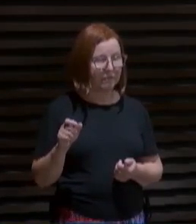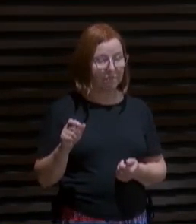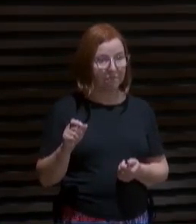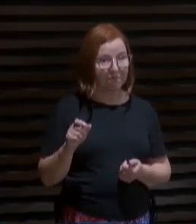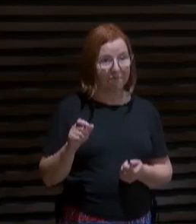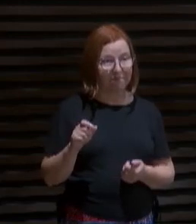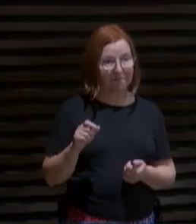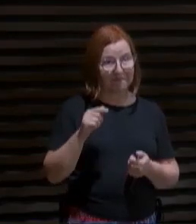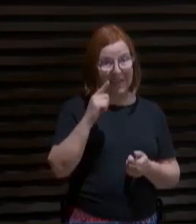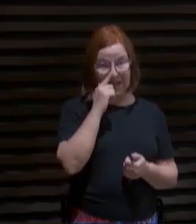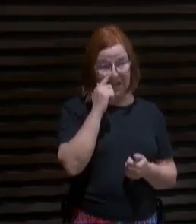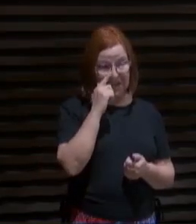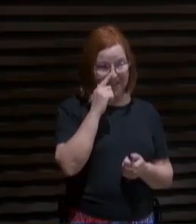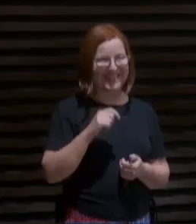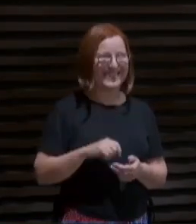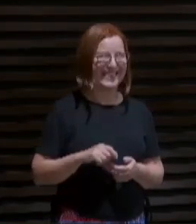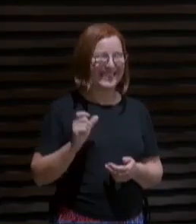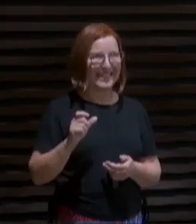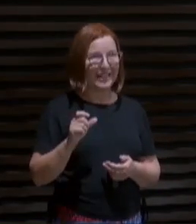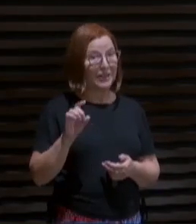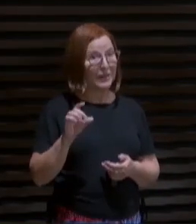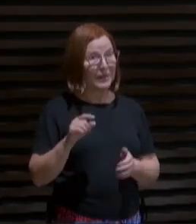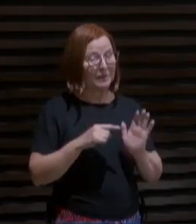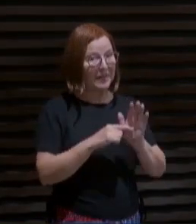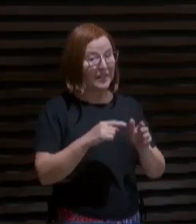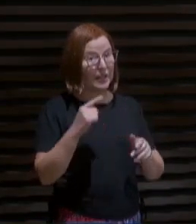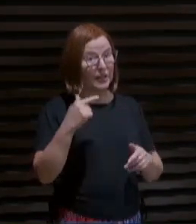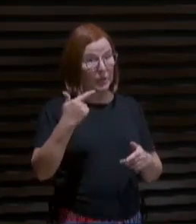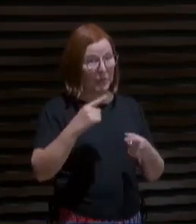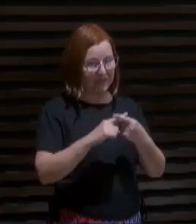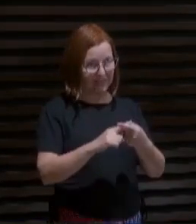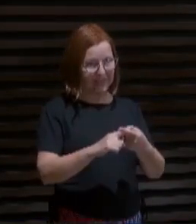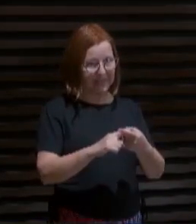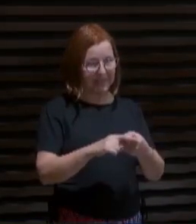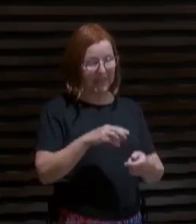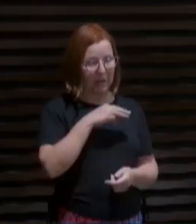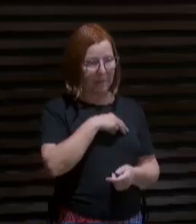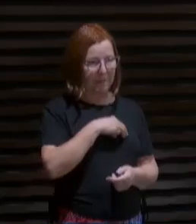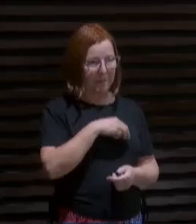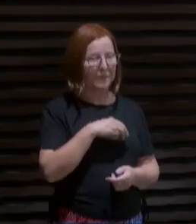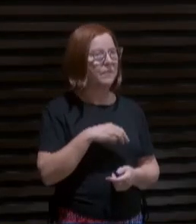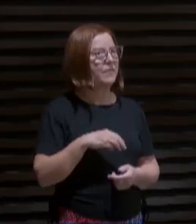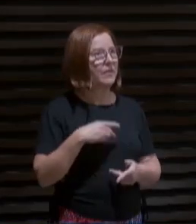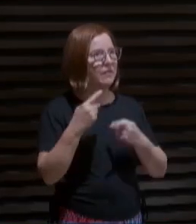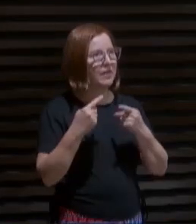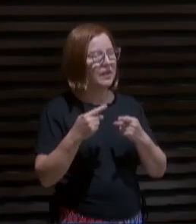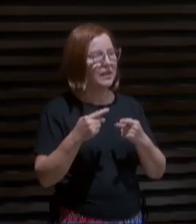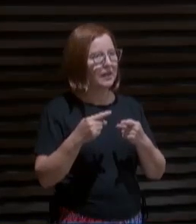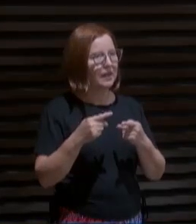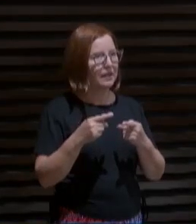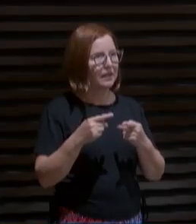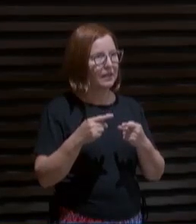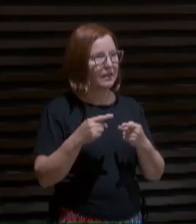haletos. É uma palavra que só aparece 2 vezes. E aqui em Mateus 28 diz: tendo ele